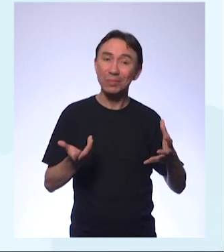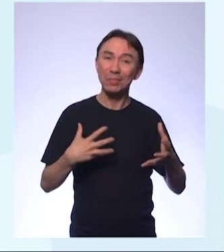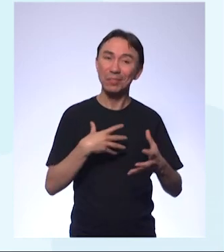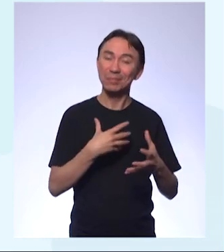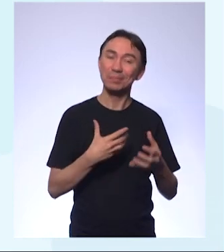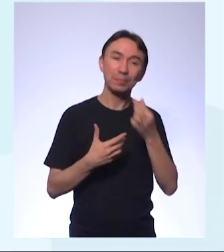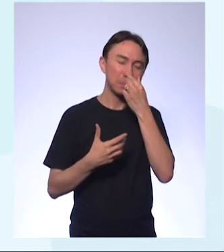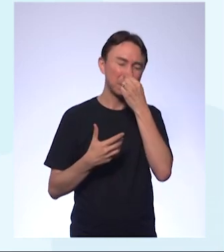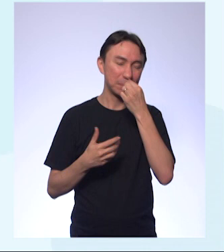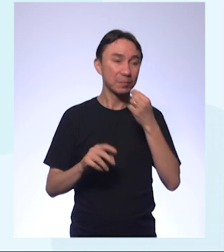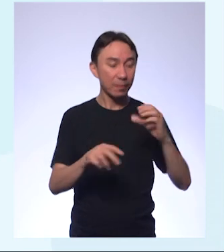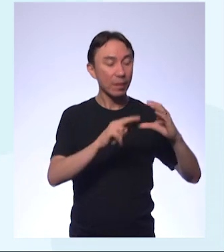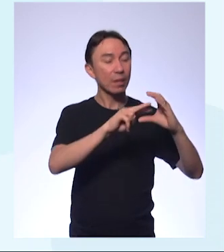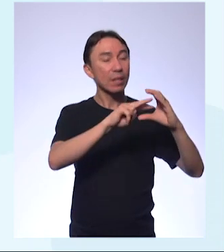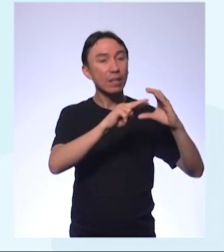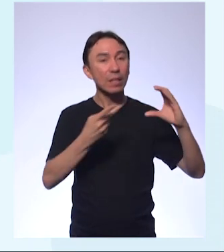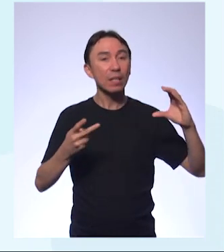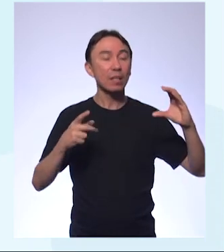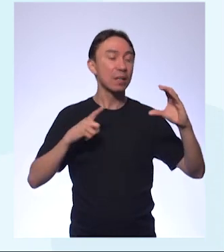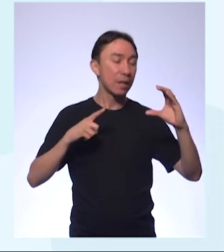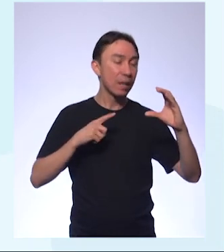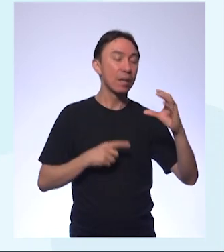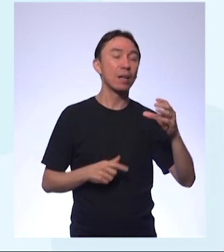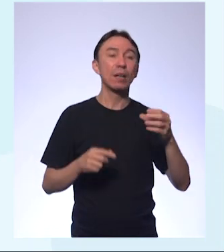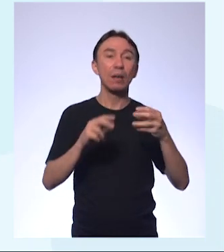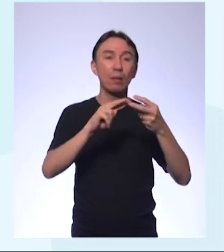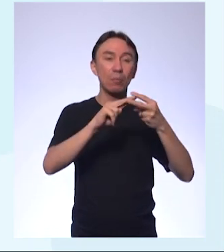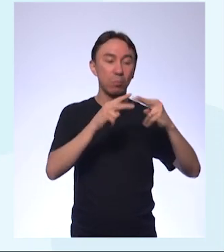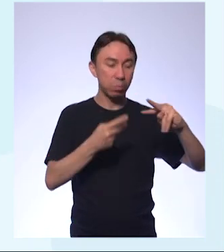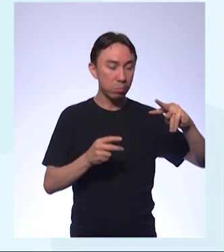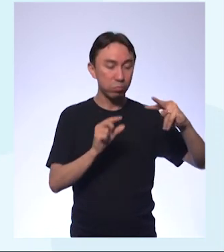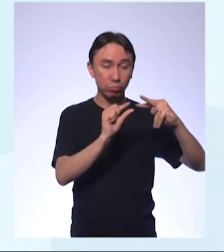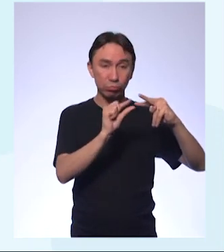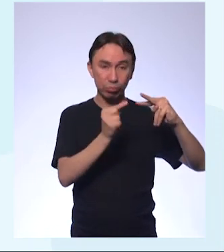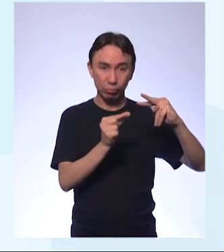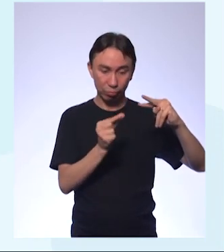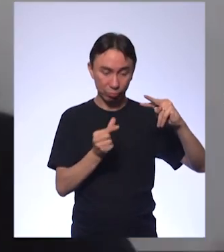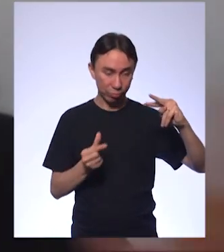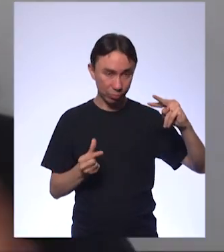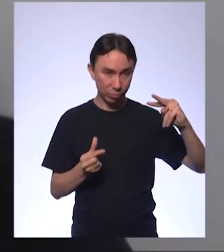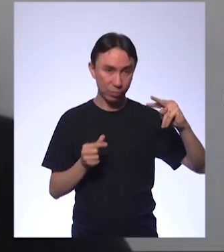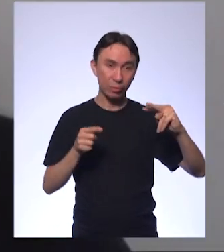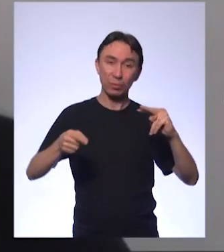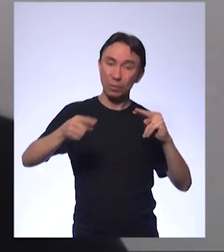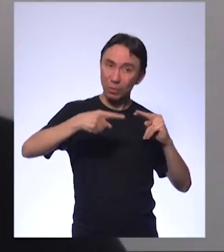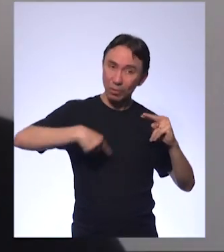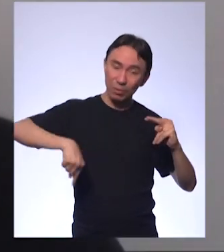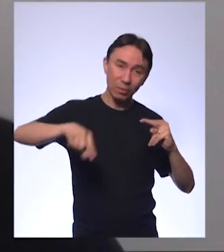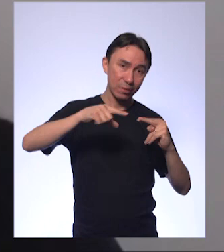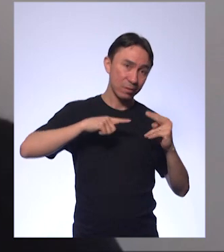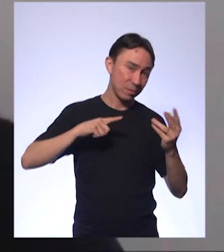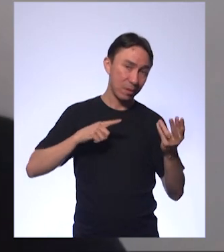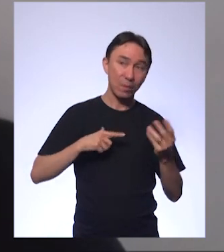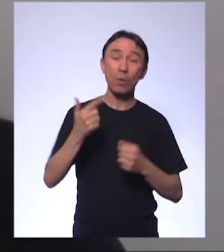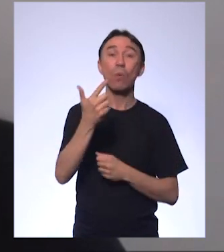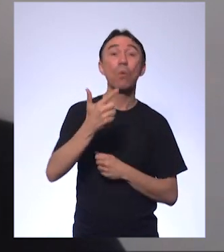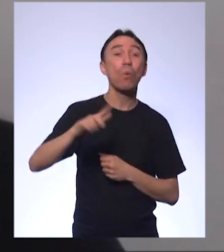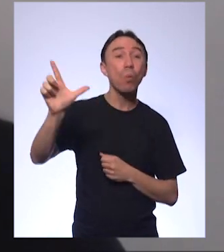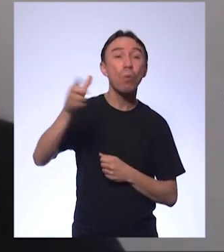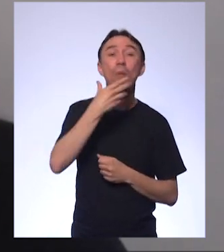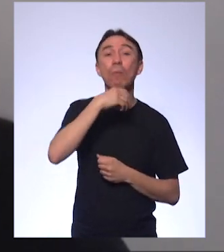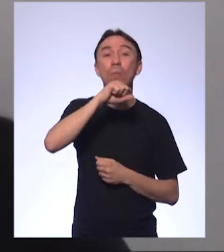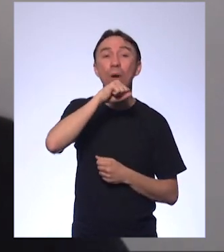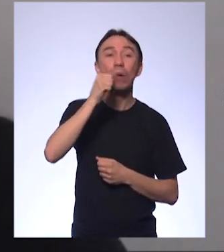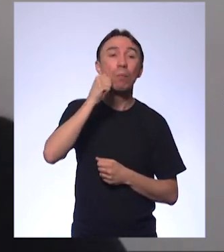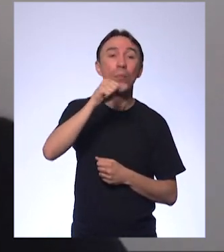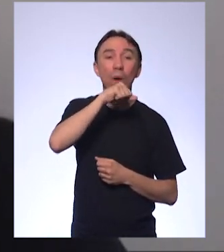pais, né, esses genes, a gente está recebendo isso de um outro indivíduo, né? Dos nossos pais, no